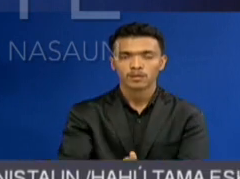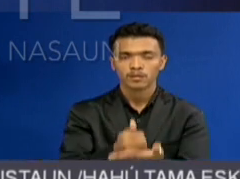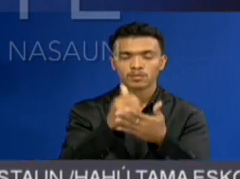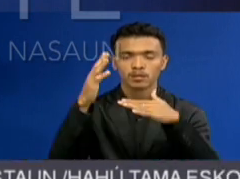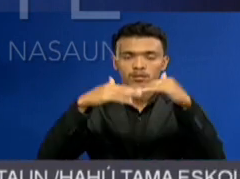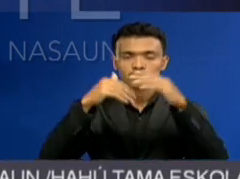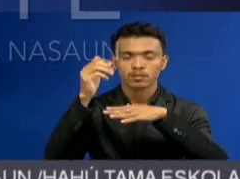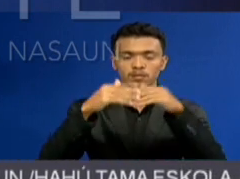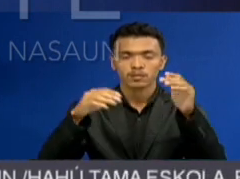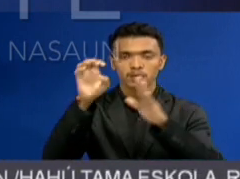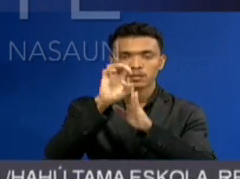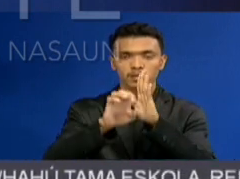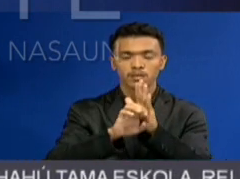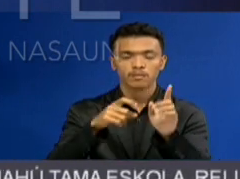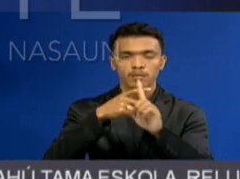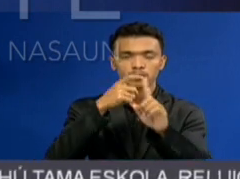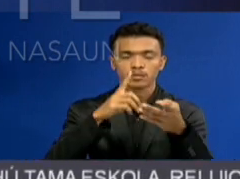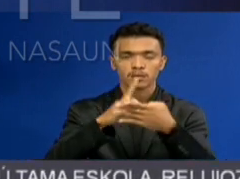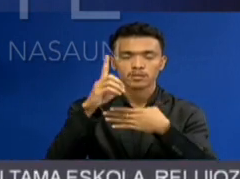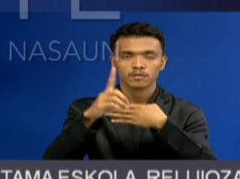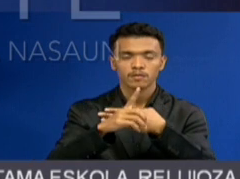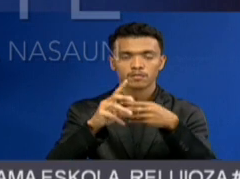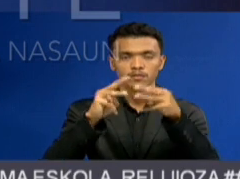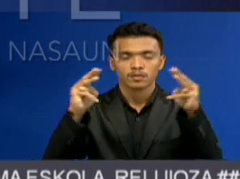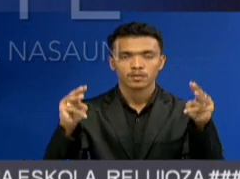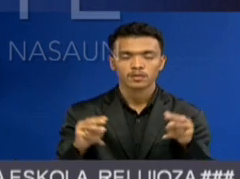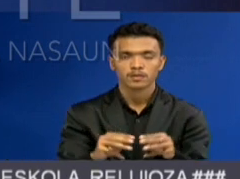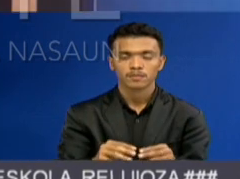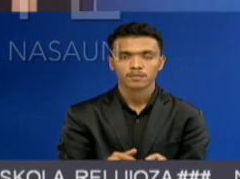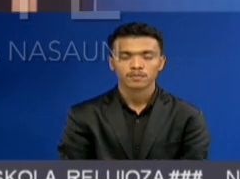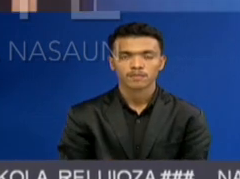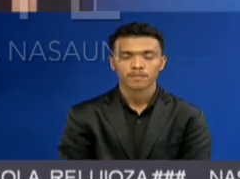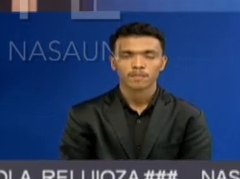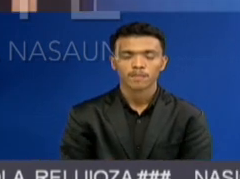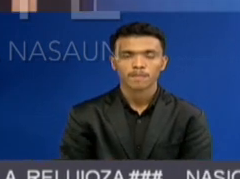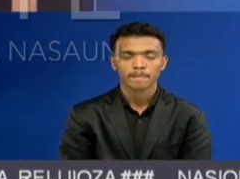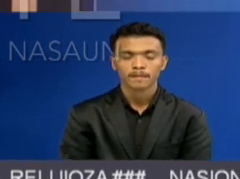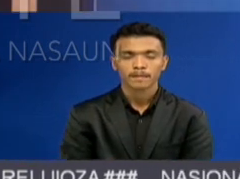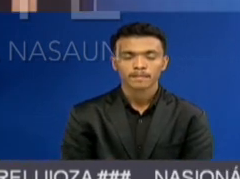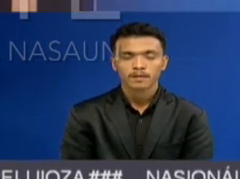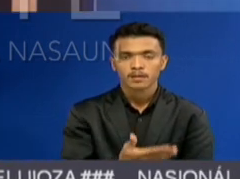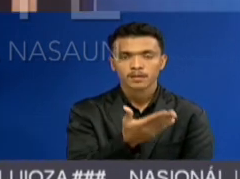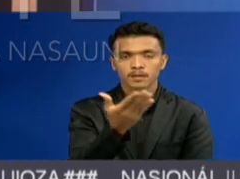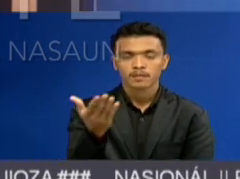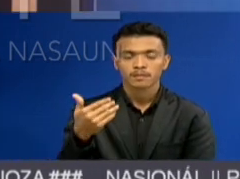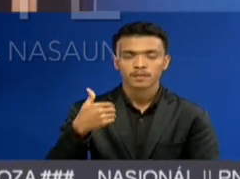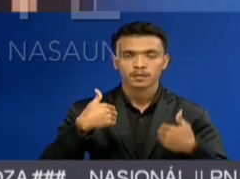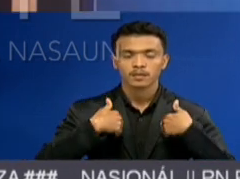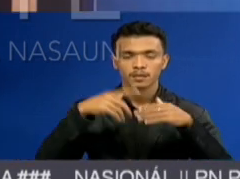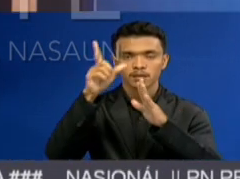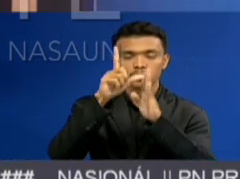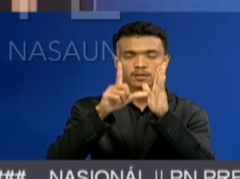istar ne be mak liliu iha desenvolvemento rural ninia. Dadauk ne itabot sira mos iha ona dar lista ruma liliu kono ba feto